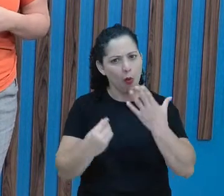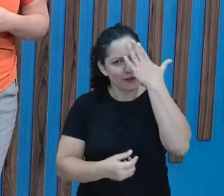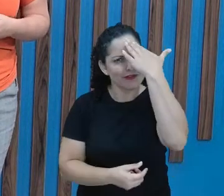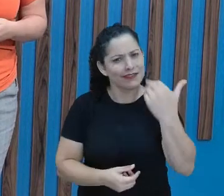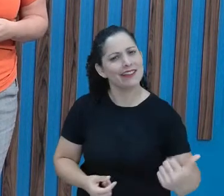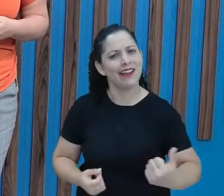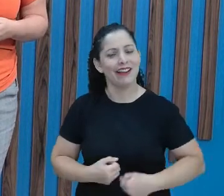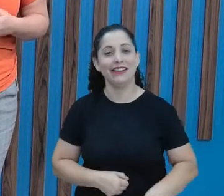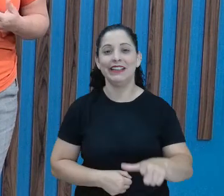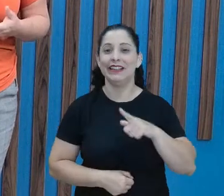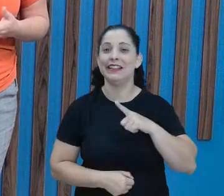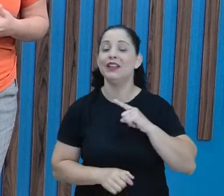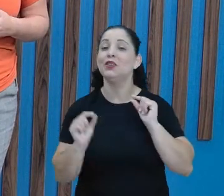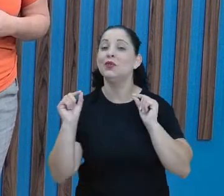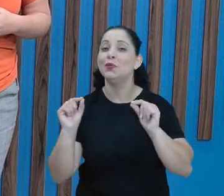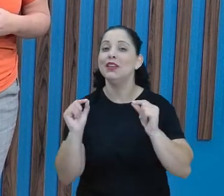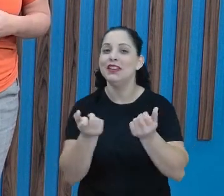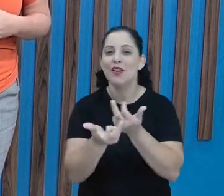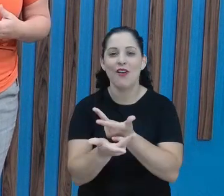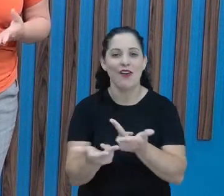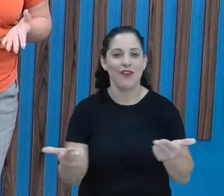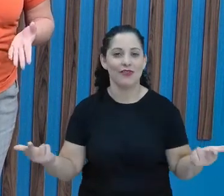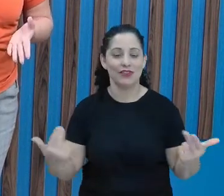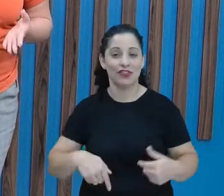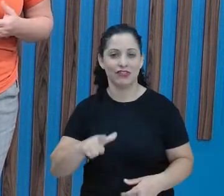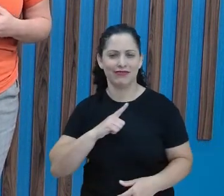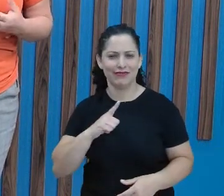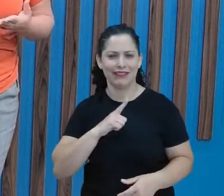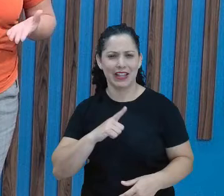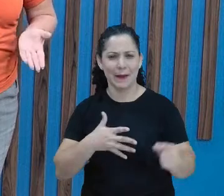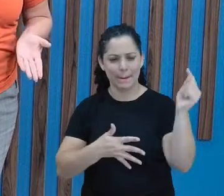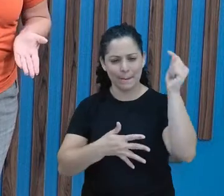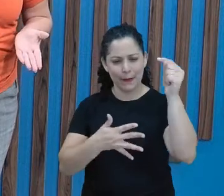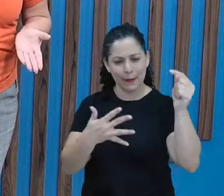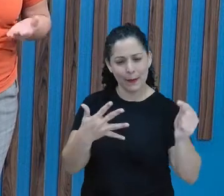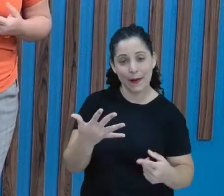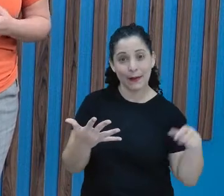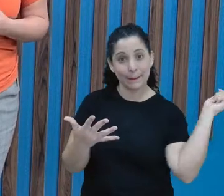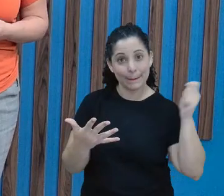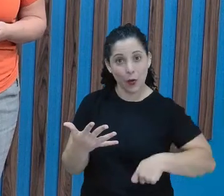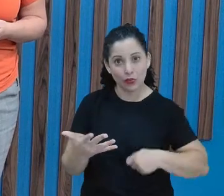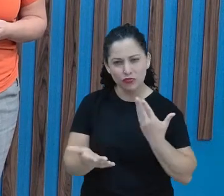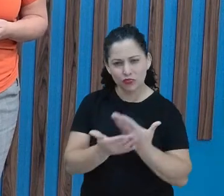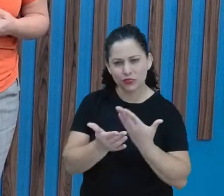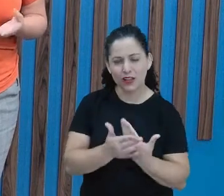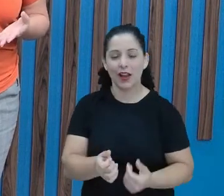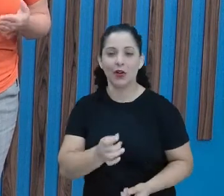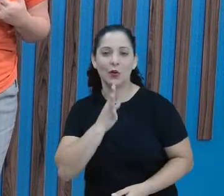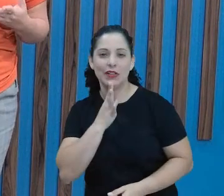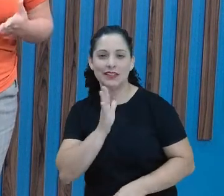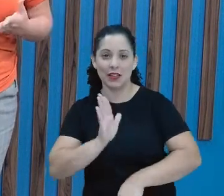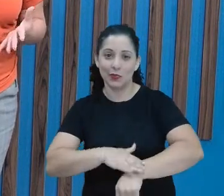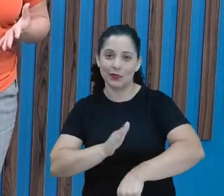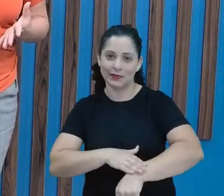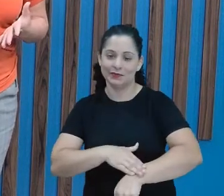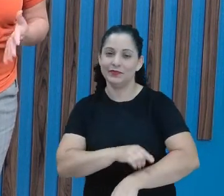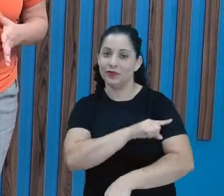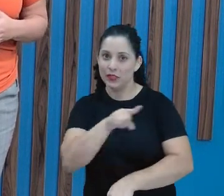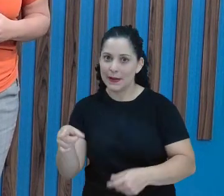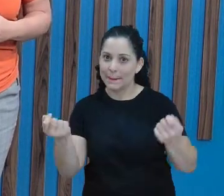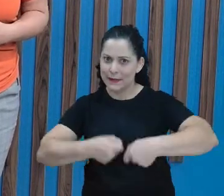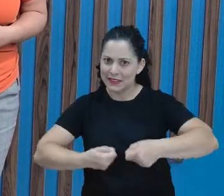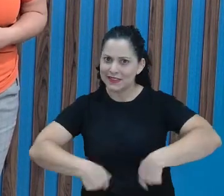porque existem aí objetos, existem ferramentas para se contar um tempo. E você precisa ter esse